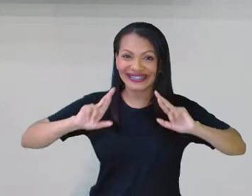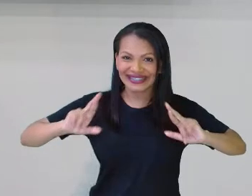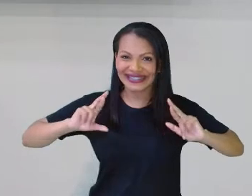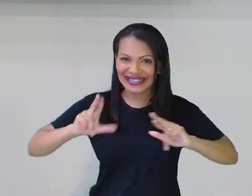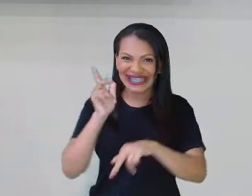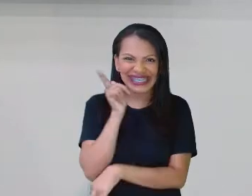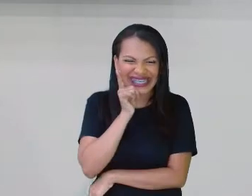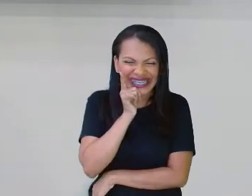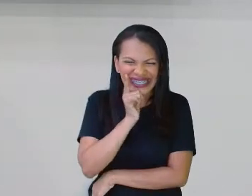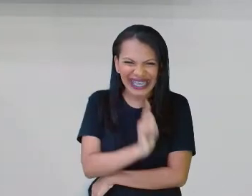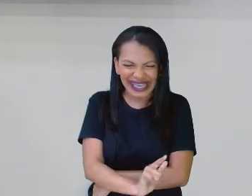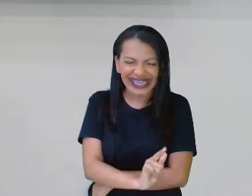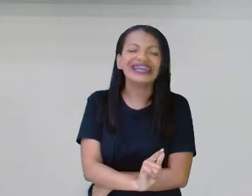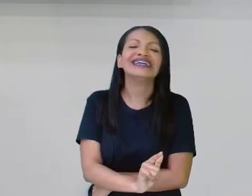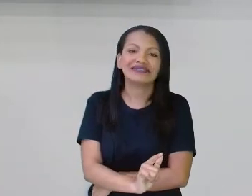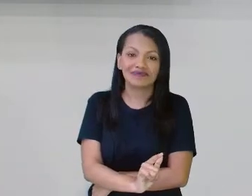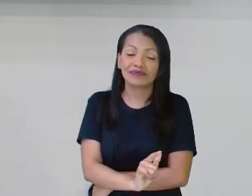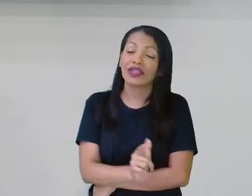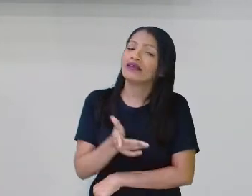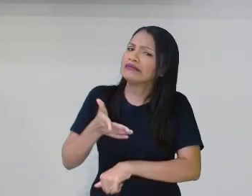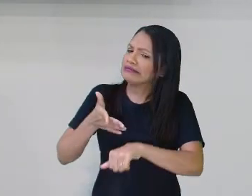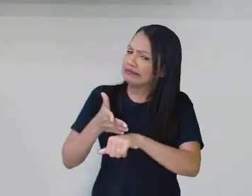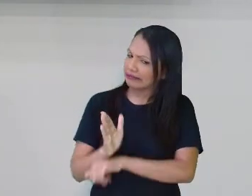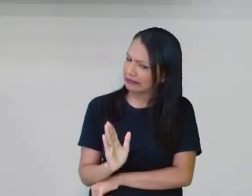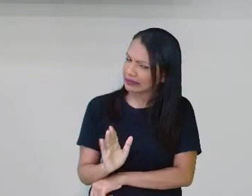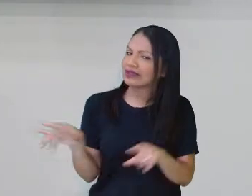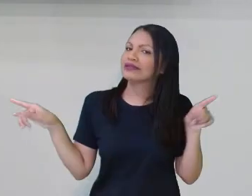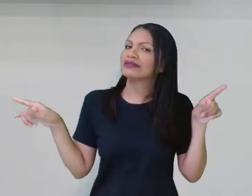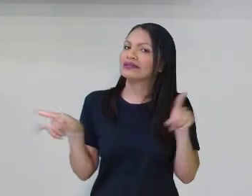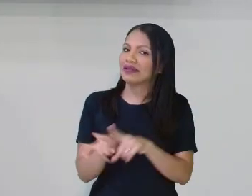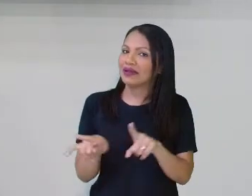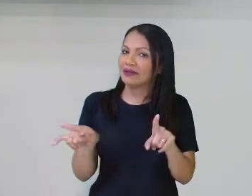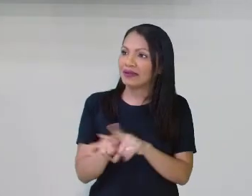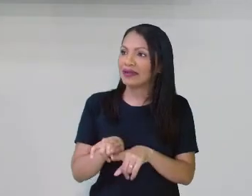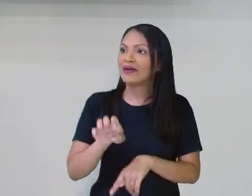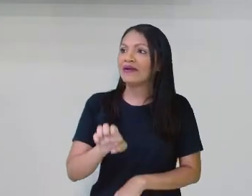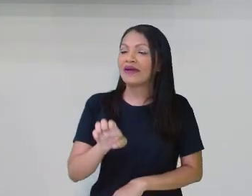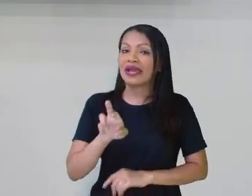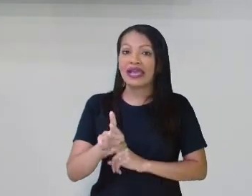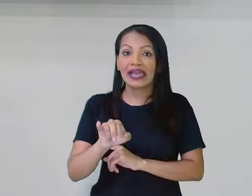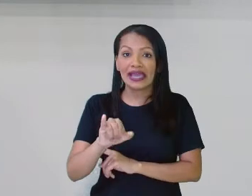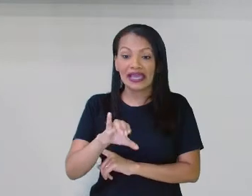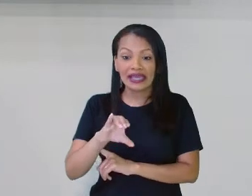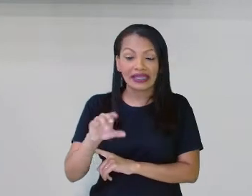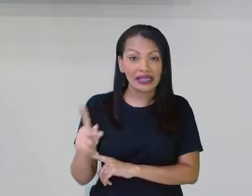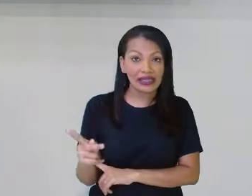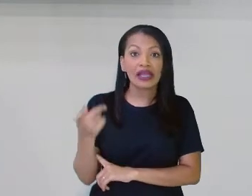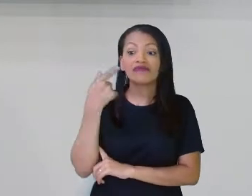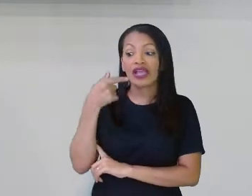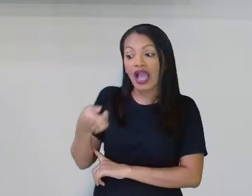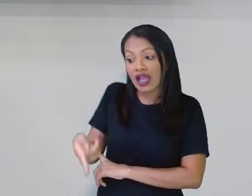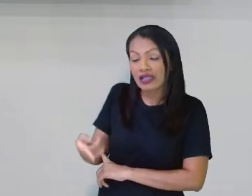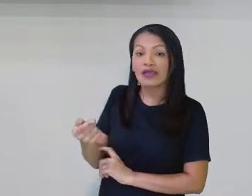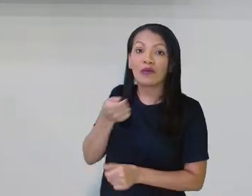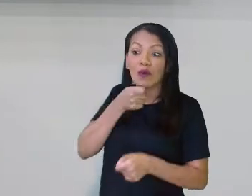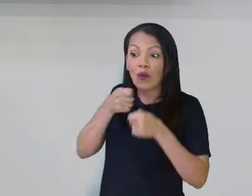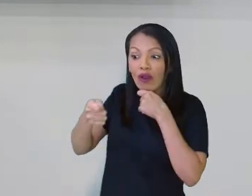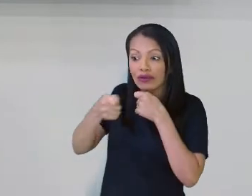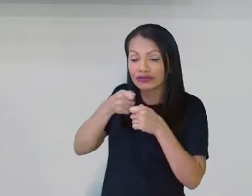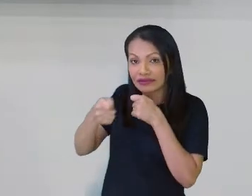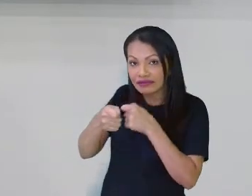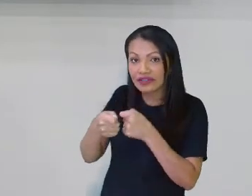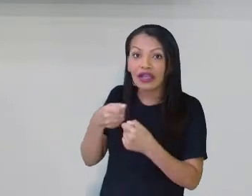saia muito bem. E quem sabe até, de repente, o Eric não vem aqui dar uma entrevista para a gente, para